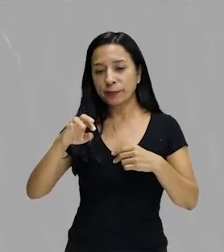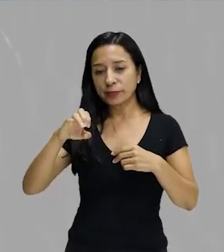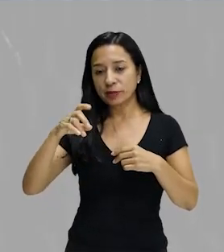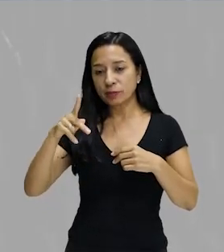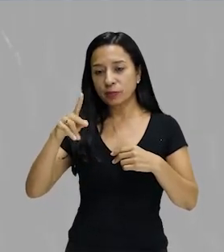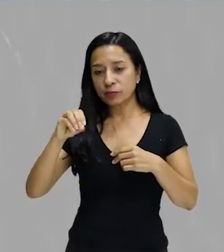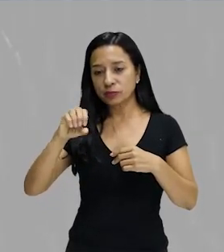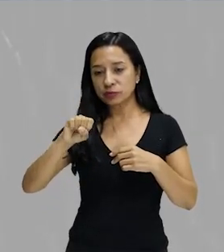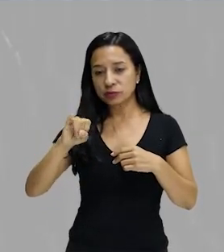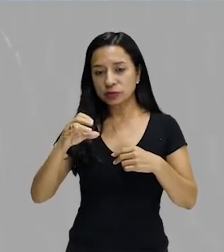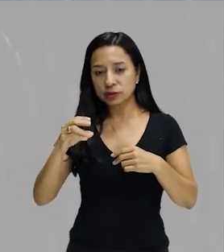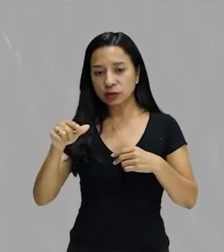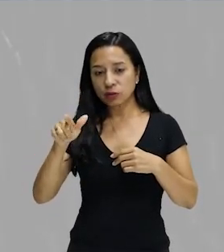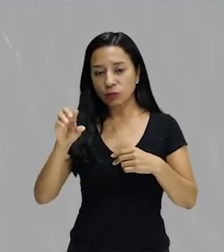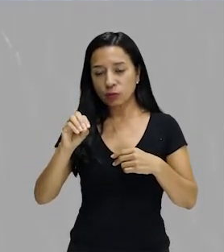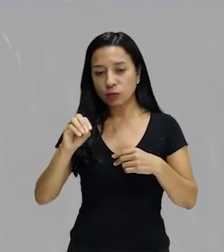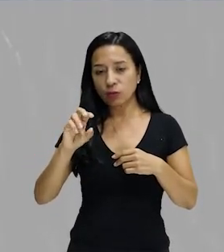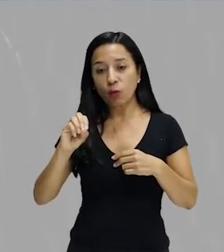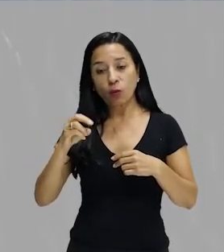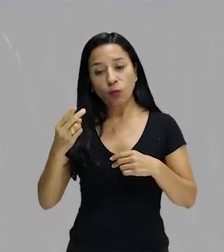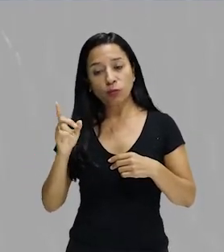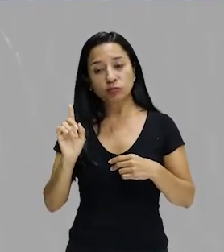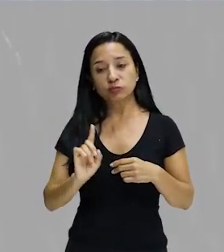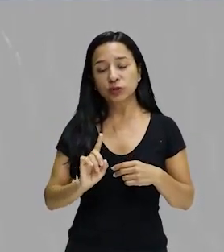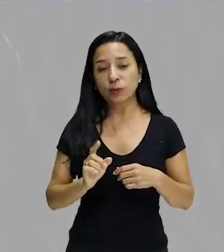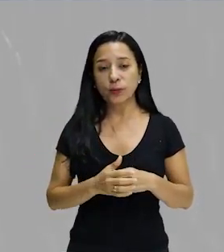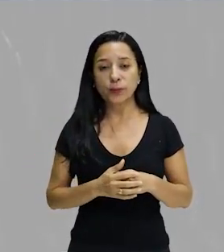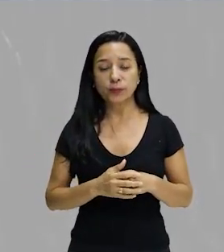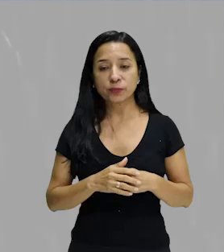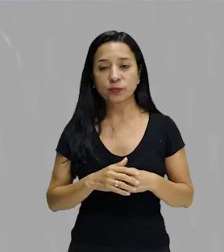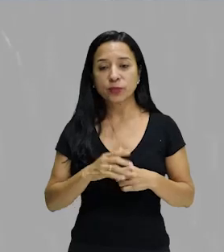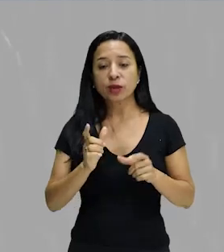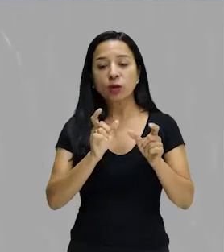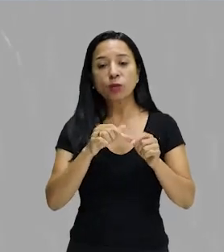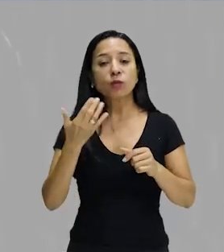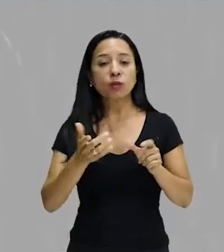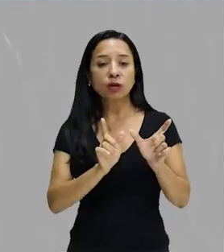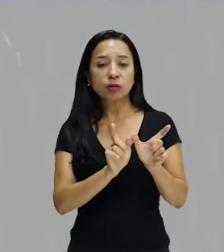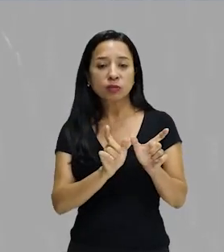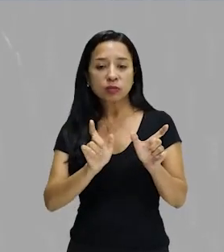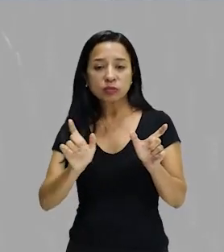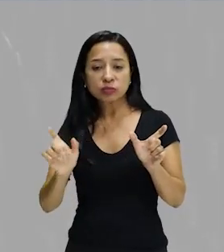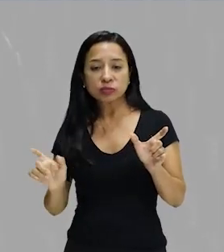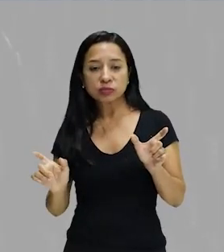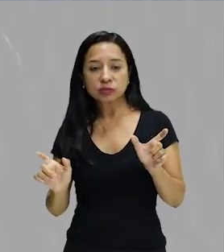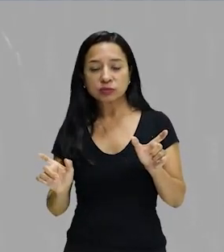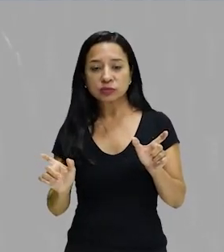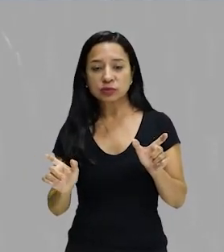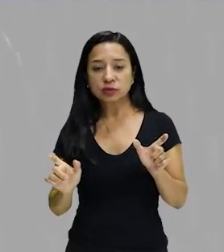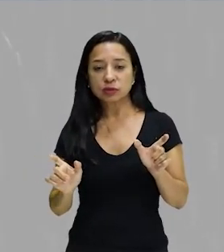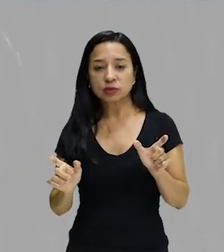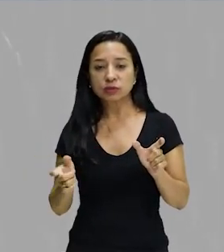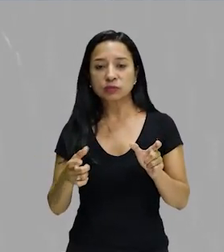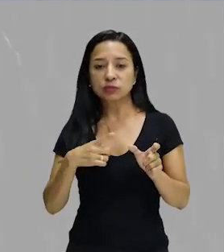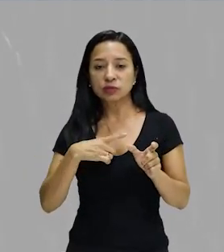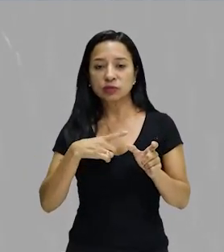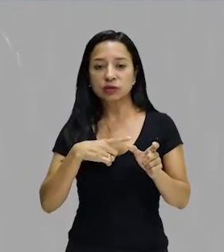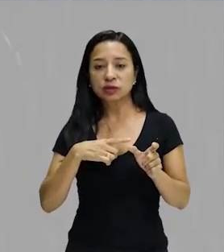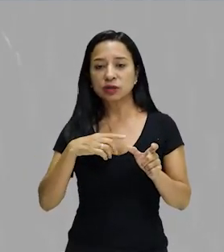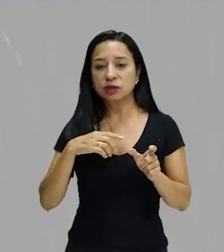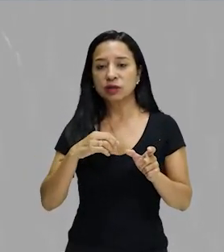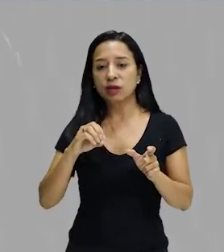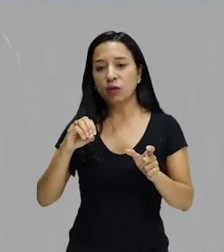Qual delas aí, qual oração, tá bom, está construída com objeto